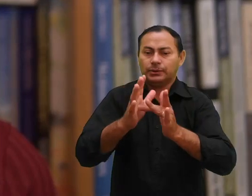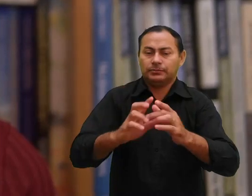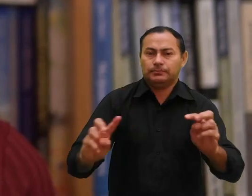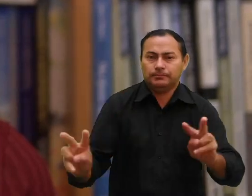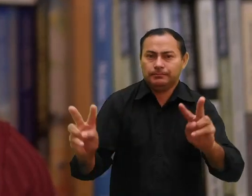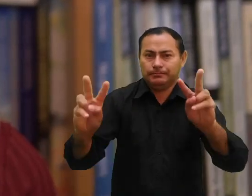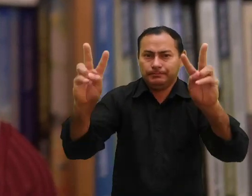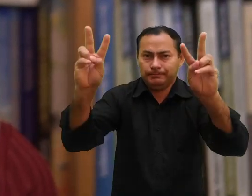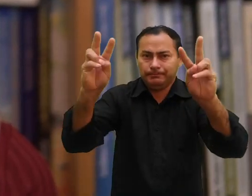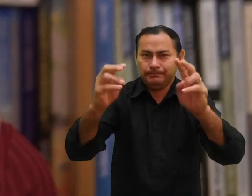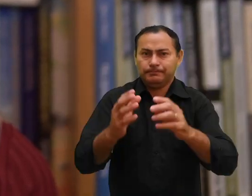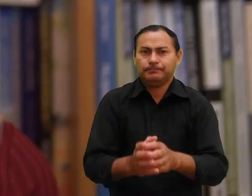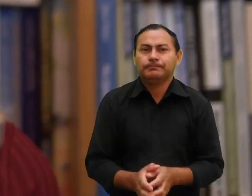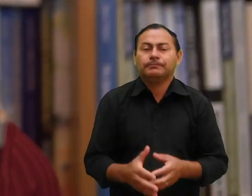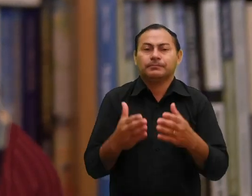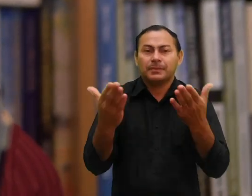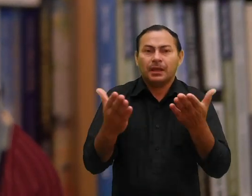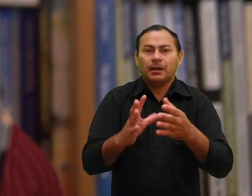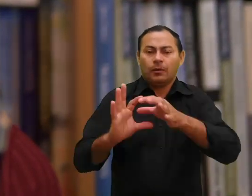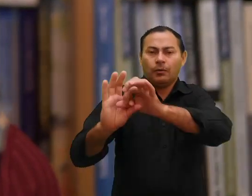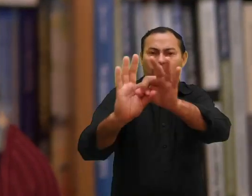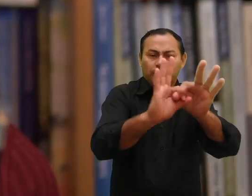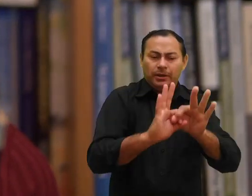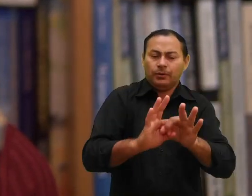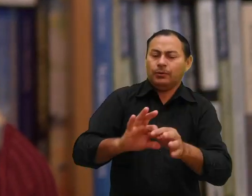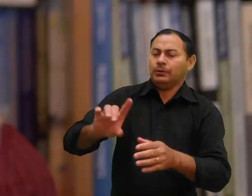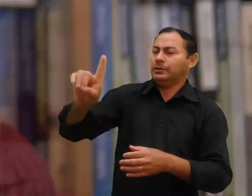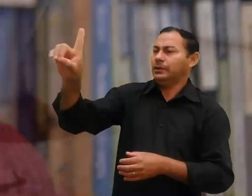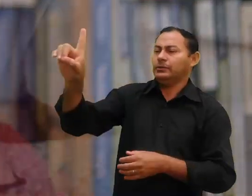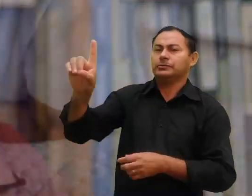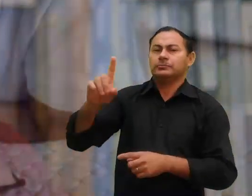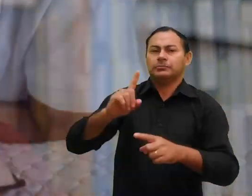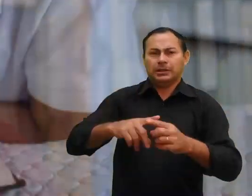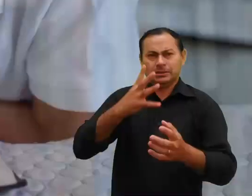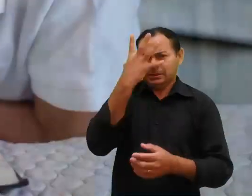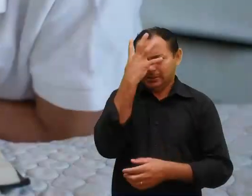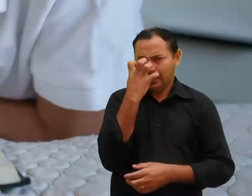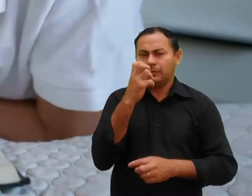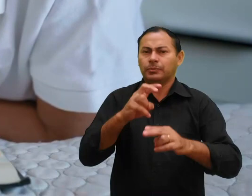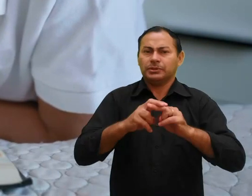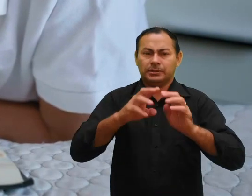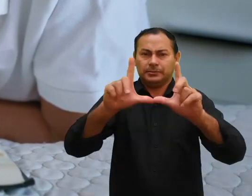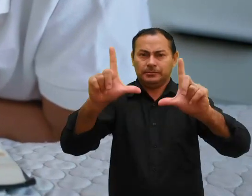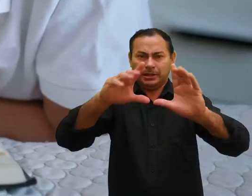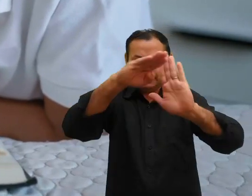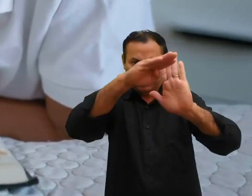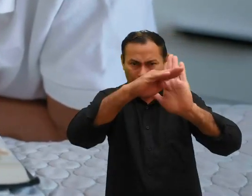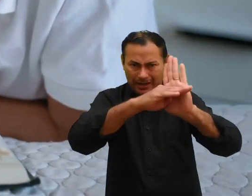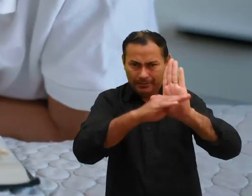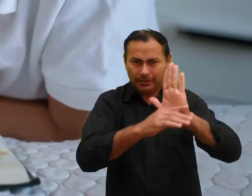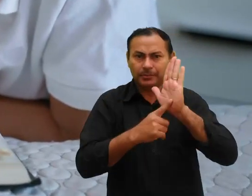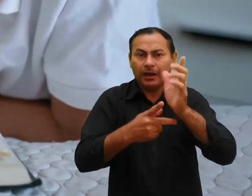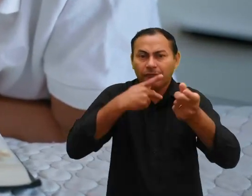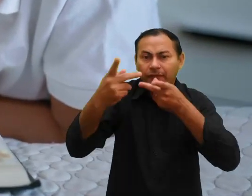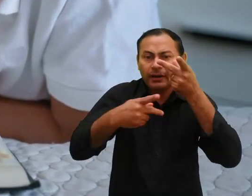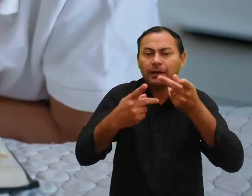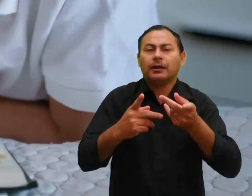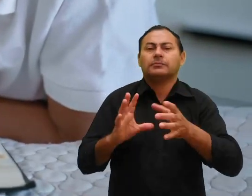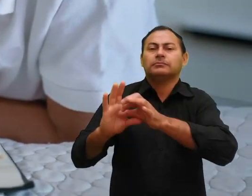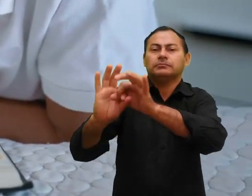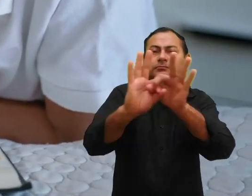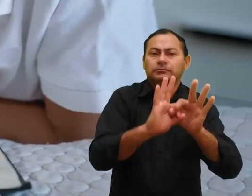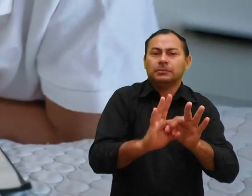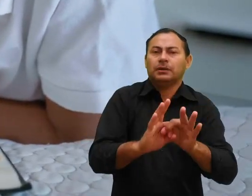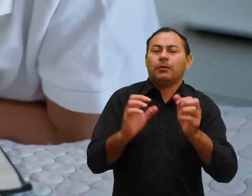Jesus valorizou. E essa questão da comunhão com Deus é muito séria, por isso dedicamos esse programa para falarmos sobre a questão